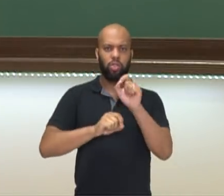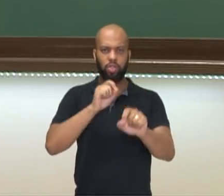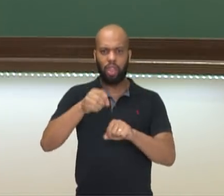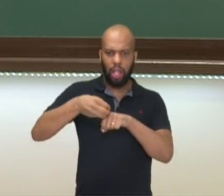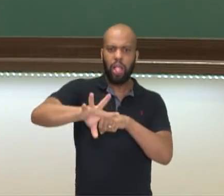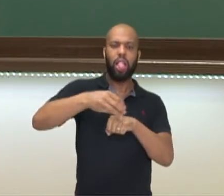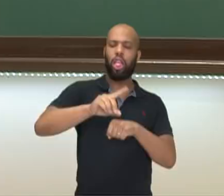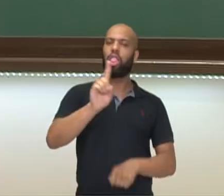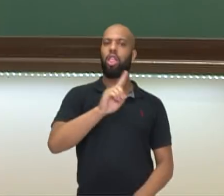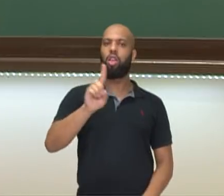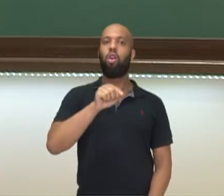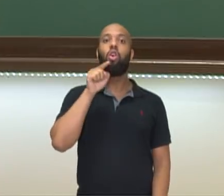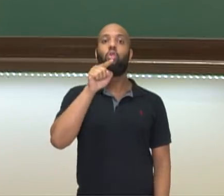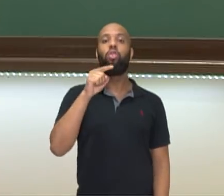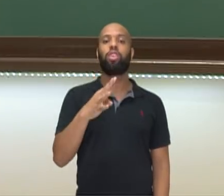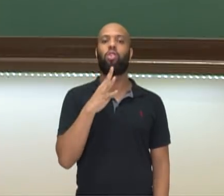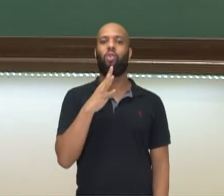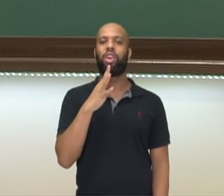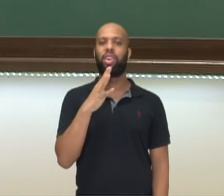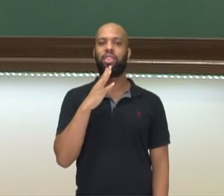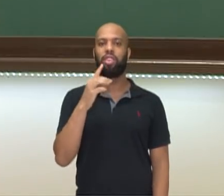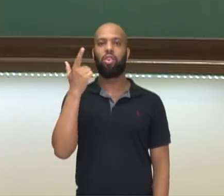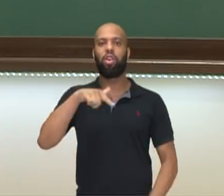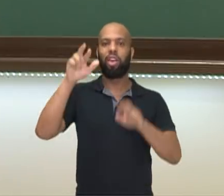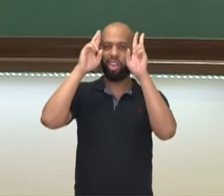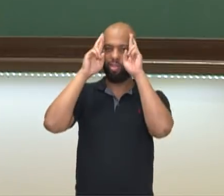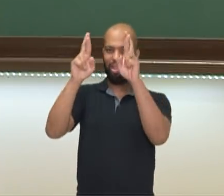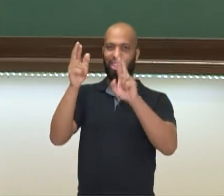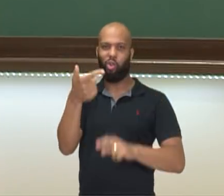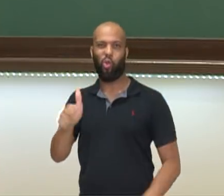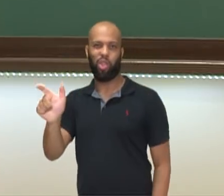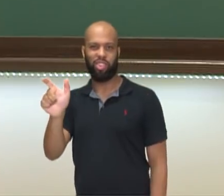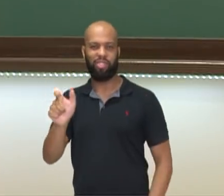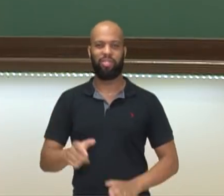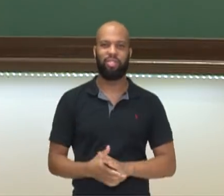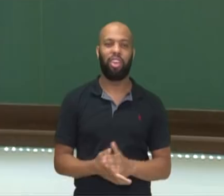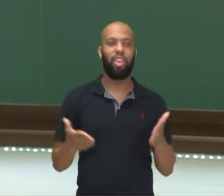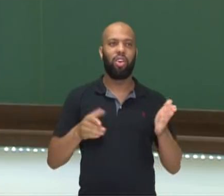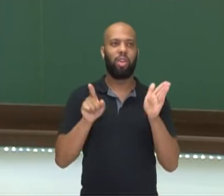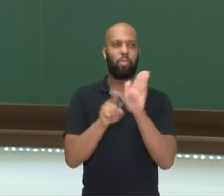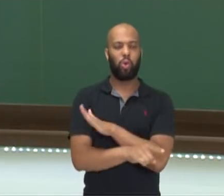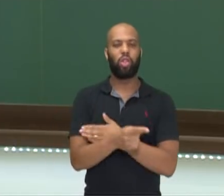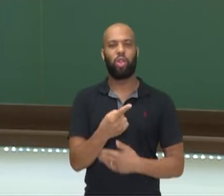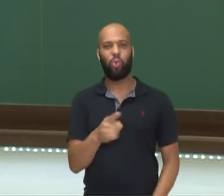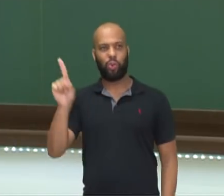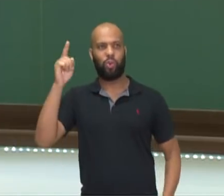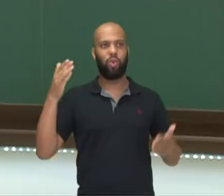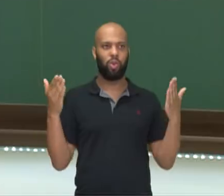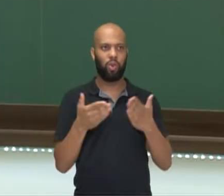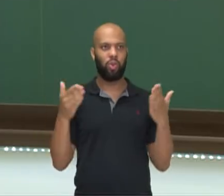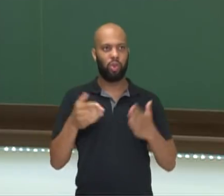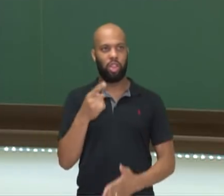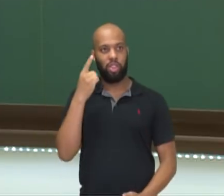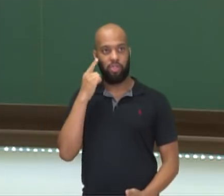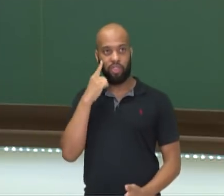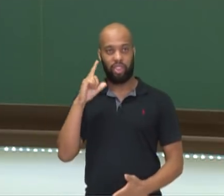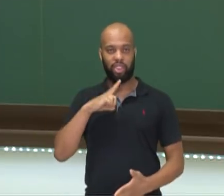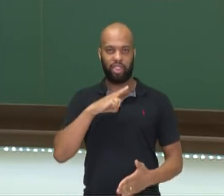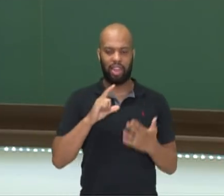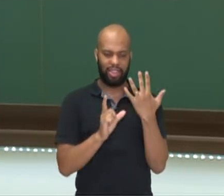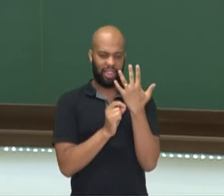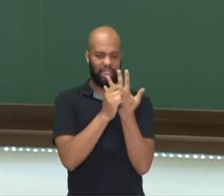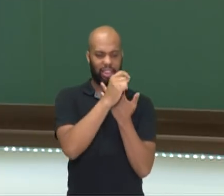fazemos doutrinação. Aqui é conhecer para respeitar. Bom, terceiro e último quiz da aula de hoje. A tucandeira, o